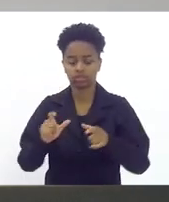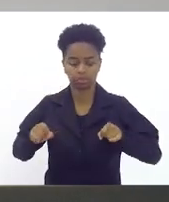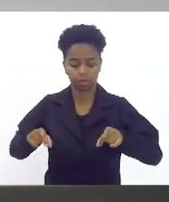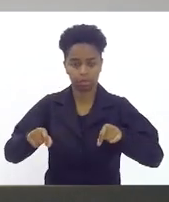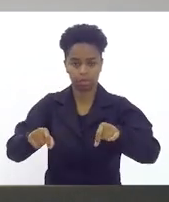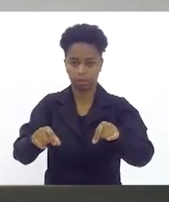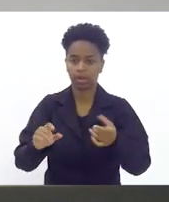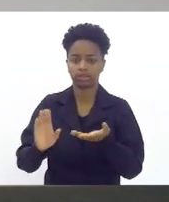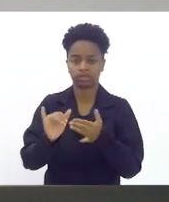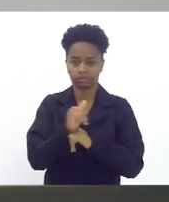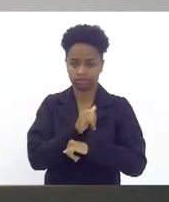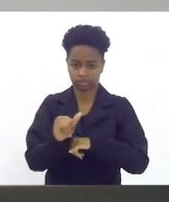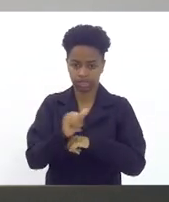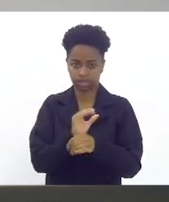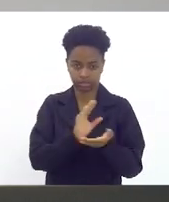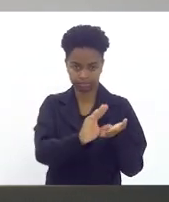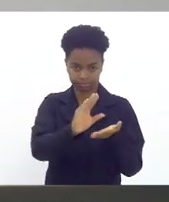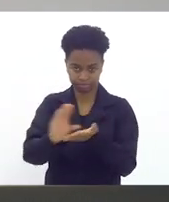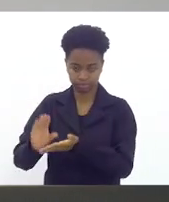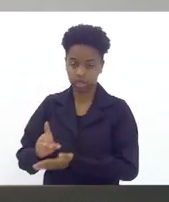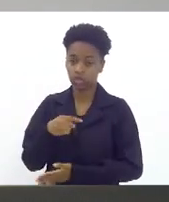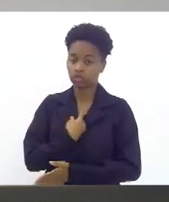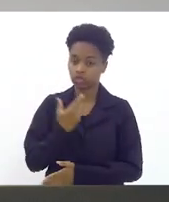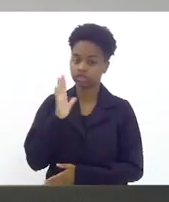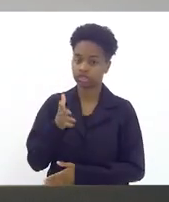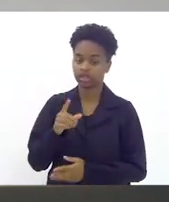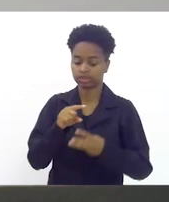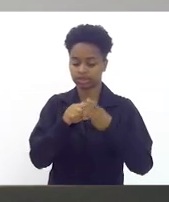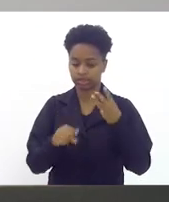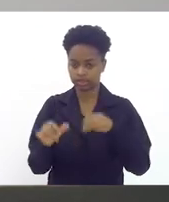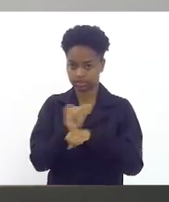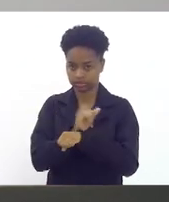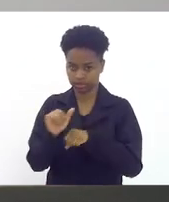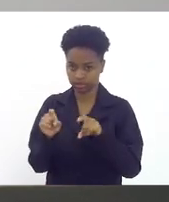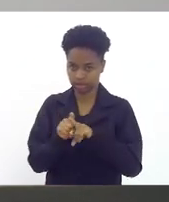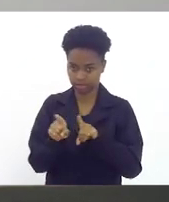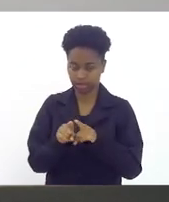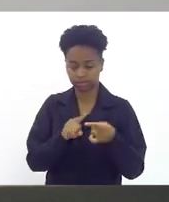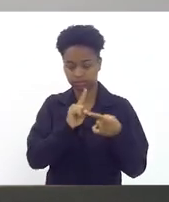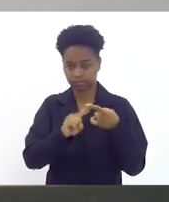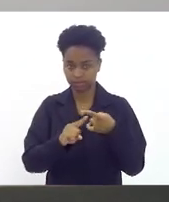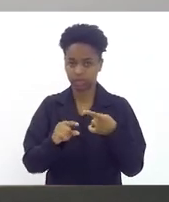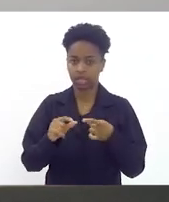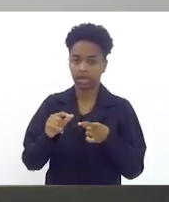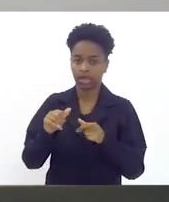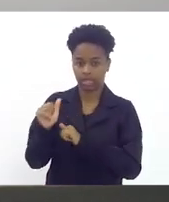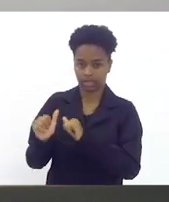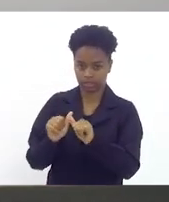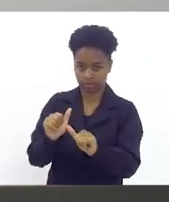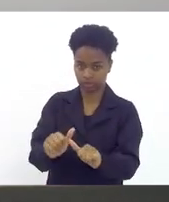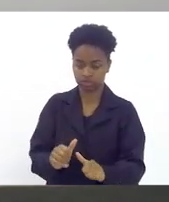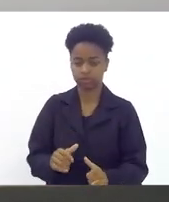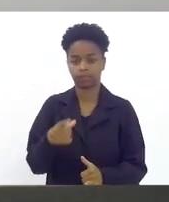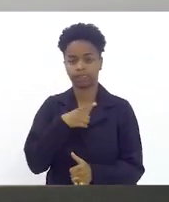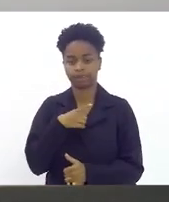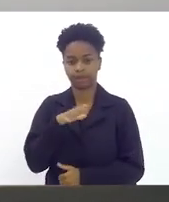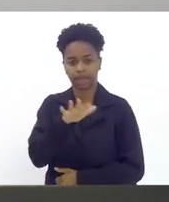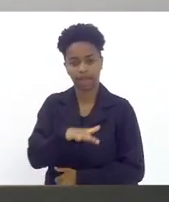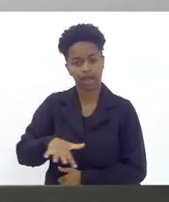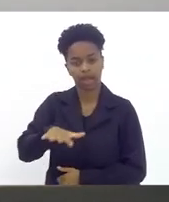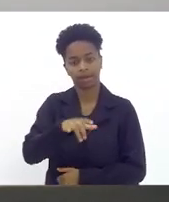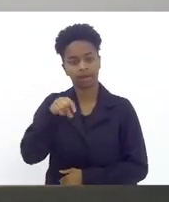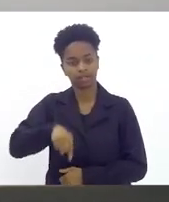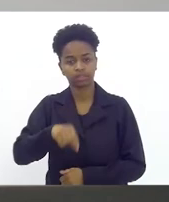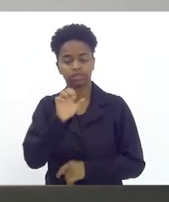recursos é então a gente tá trabalhando com três estratégias também em relação à restauração a gente tem um cenário do Estado